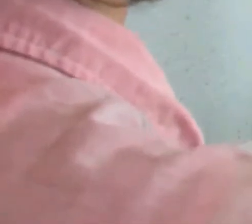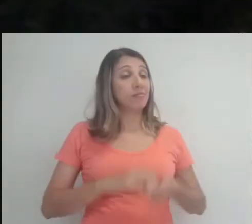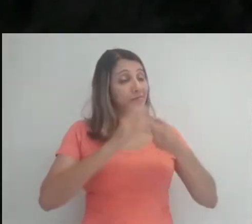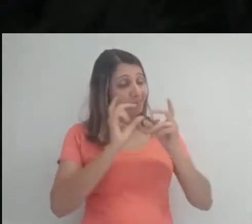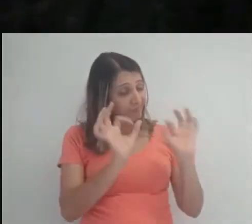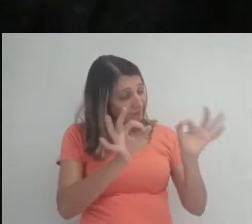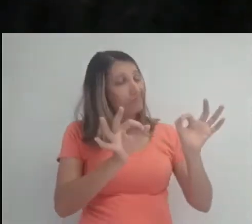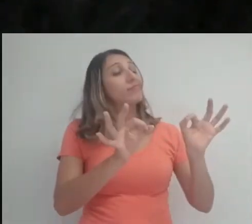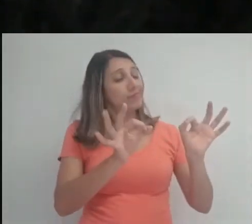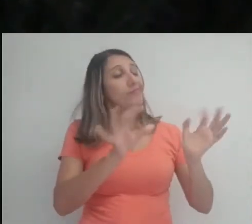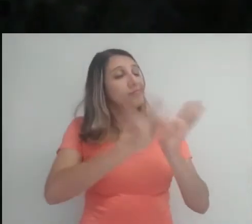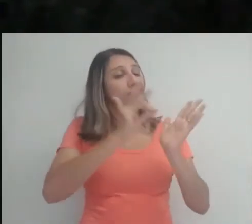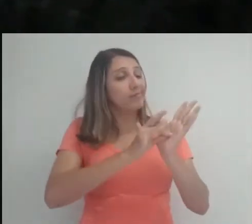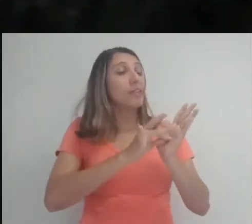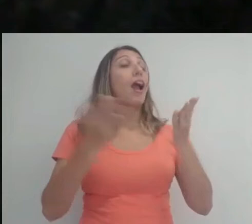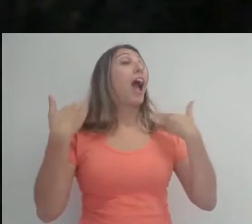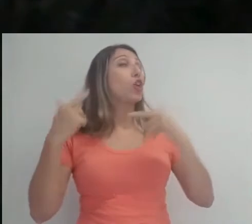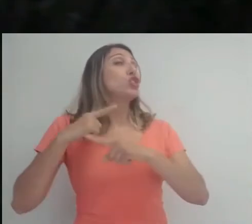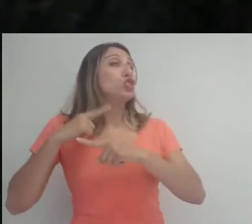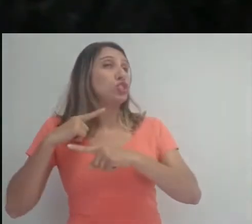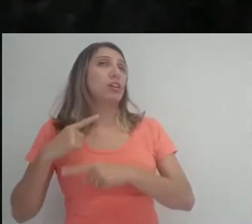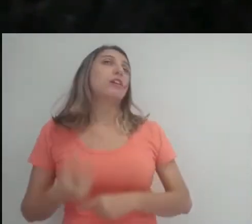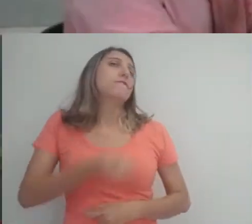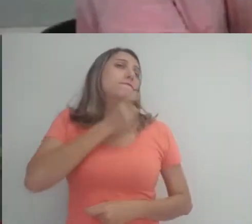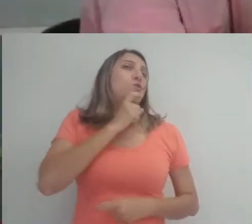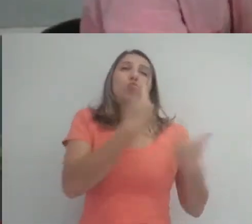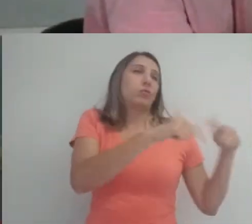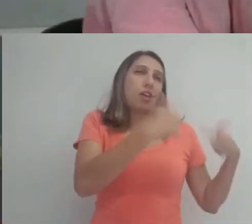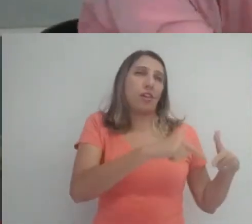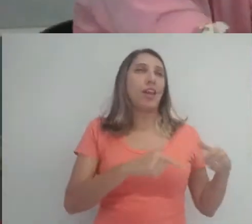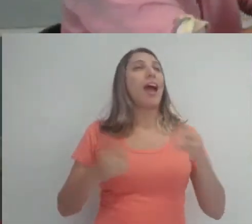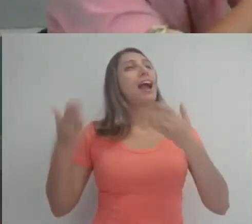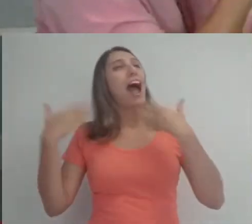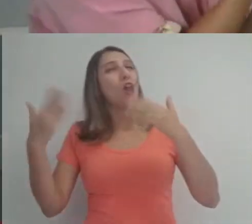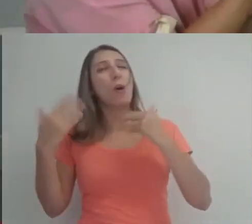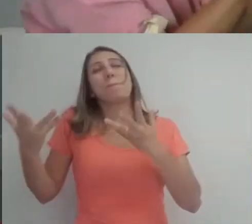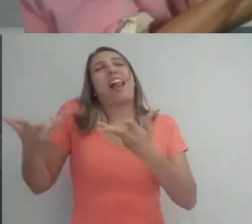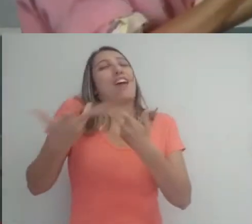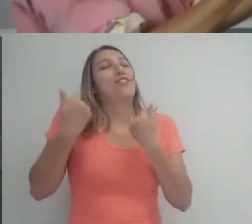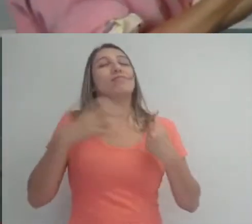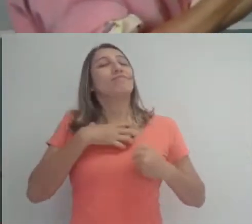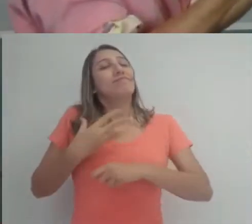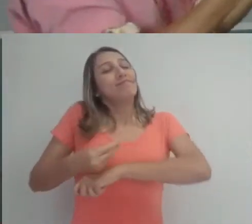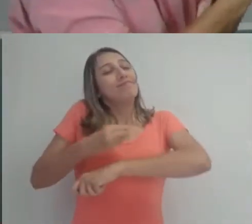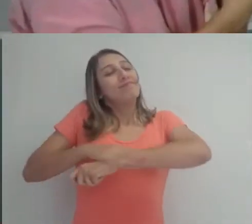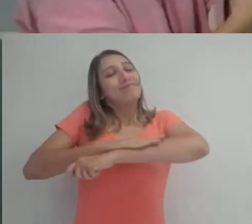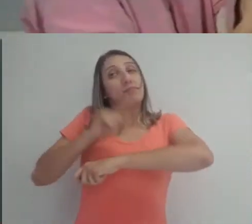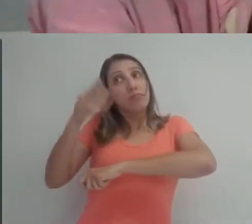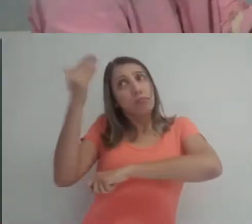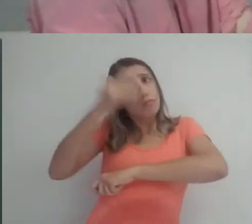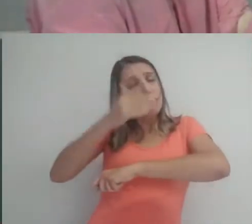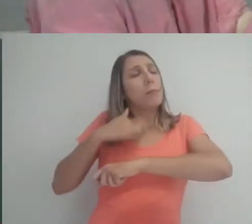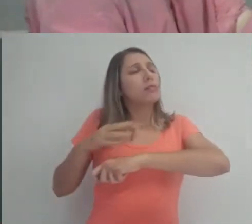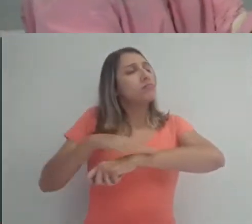existe? Isso mesmo. O que existe é o calor. Uma maravilhosa sensação que a senhora não vê,